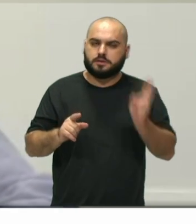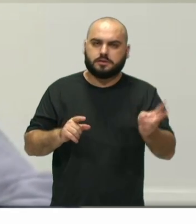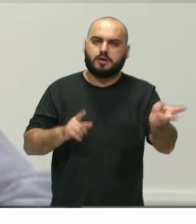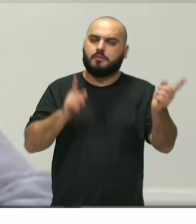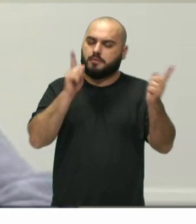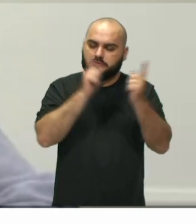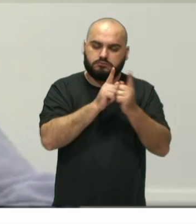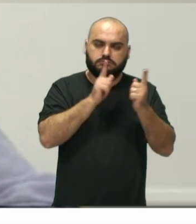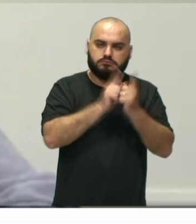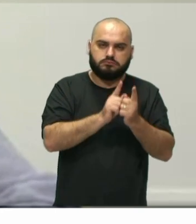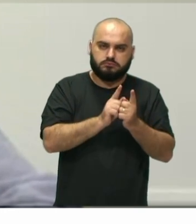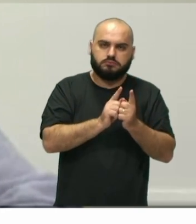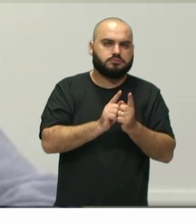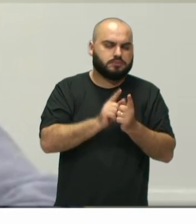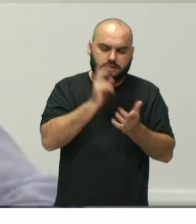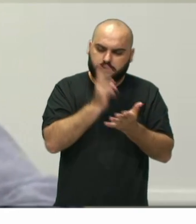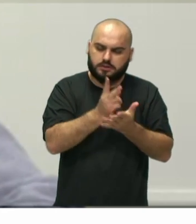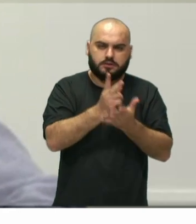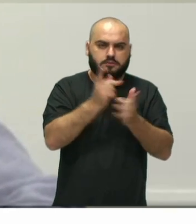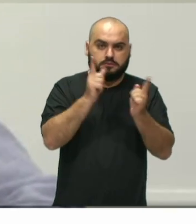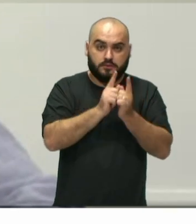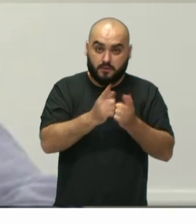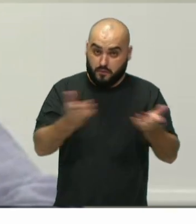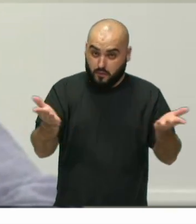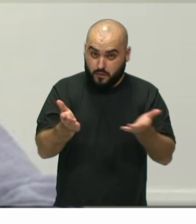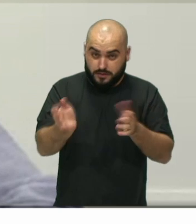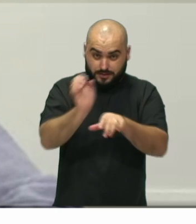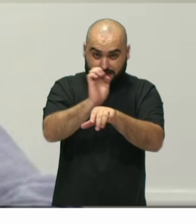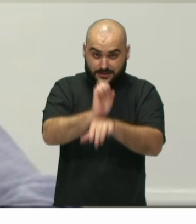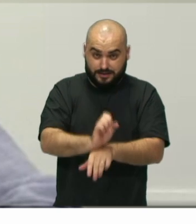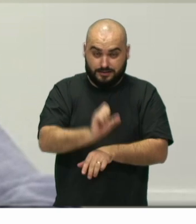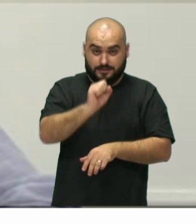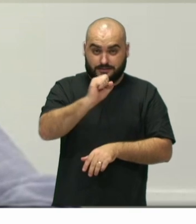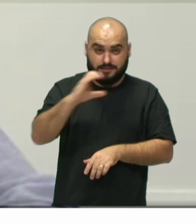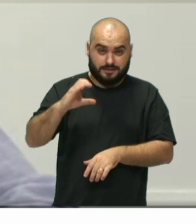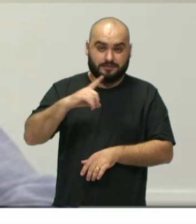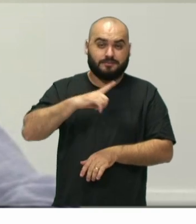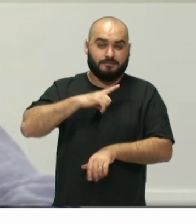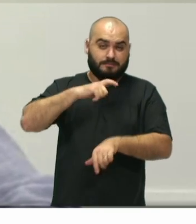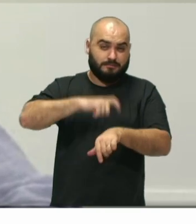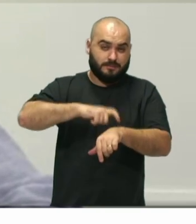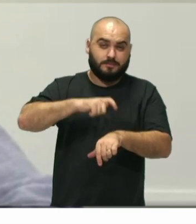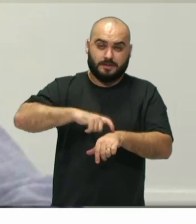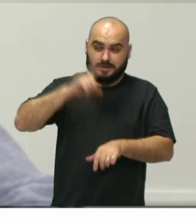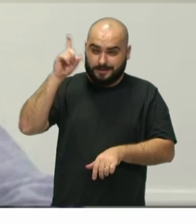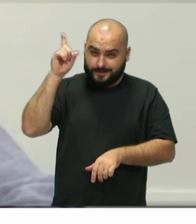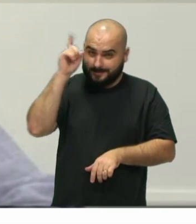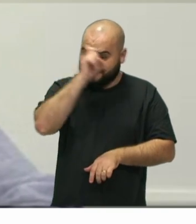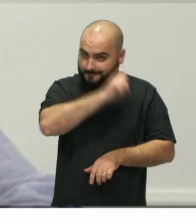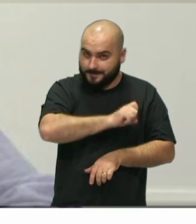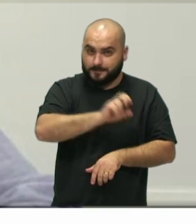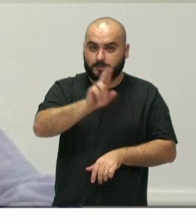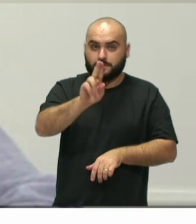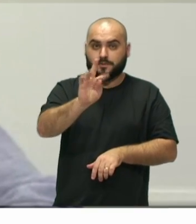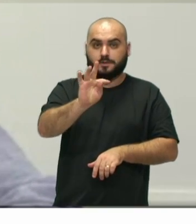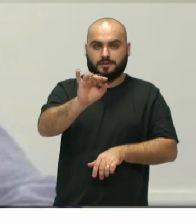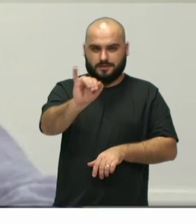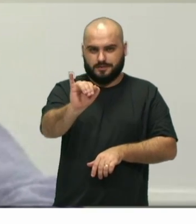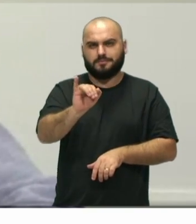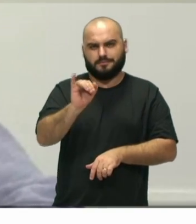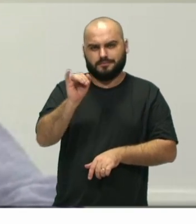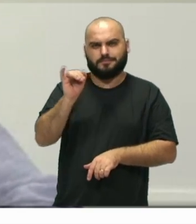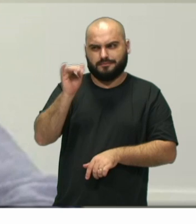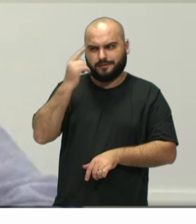assim, nós não temos condição. É claro que hoje o Estado vive uma questão muito difícil na questão dos leitos de UTI, né? Eu vi os